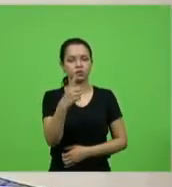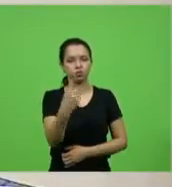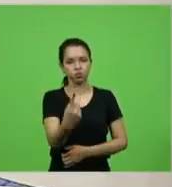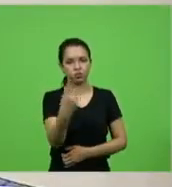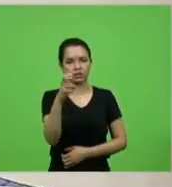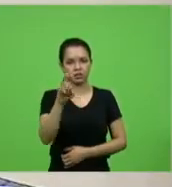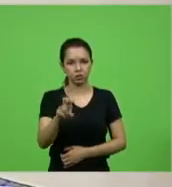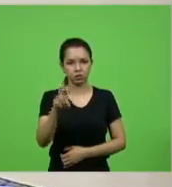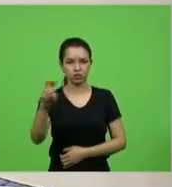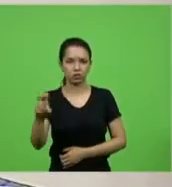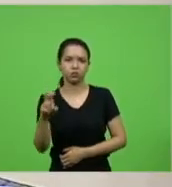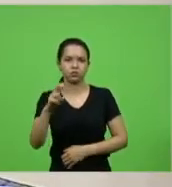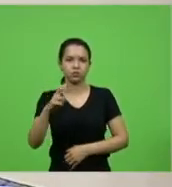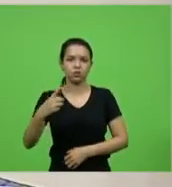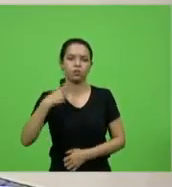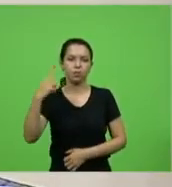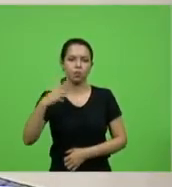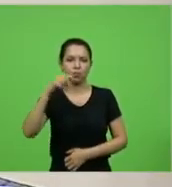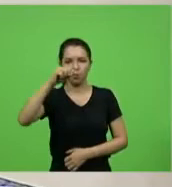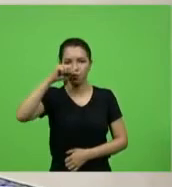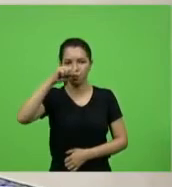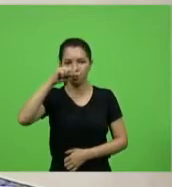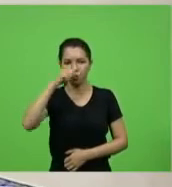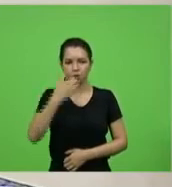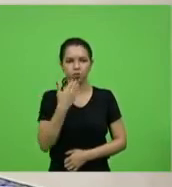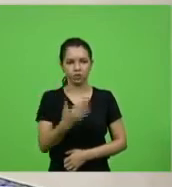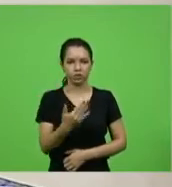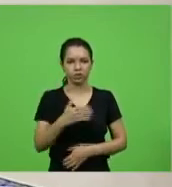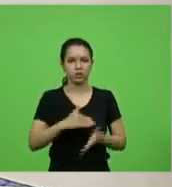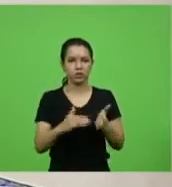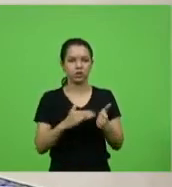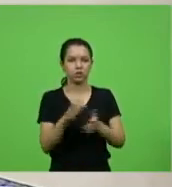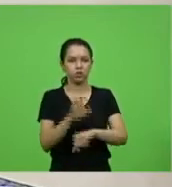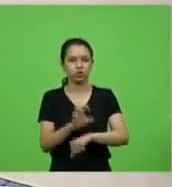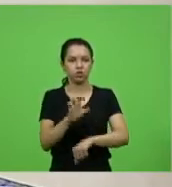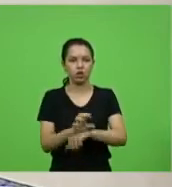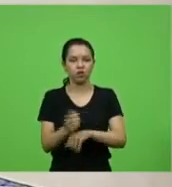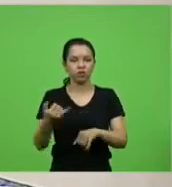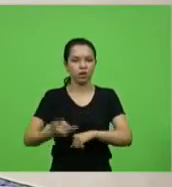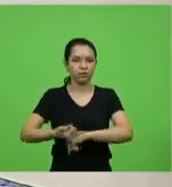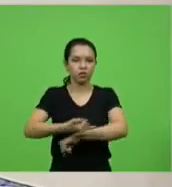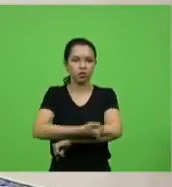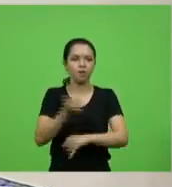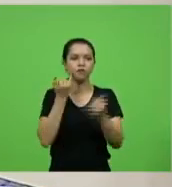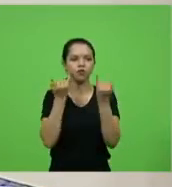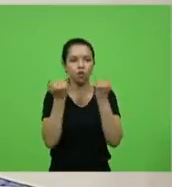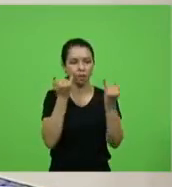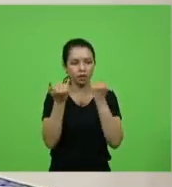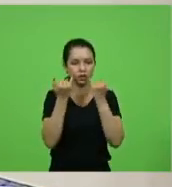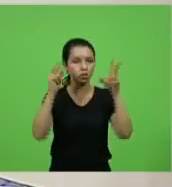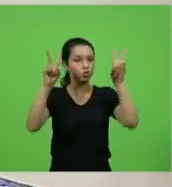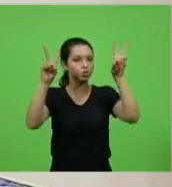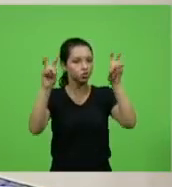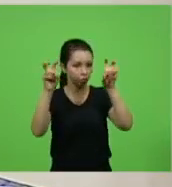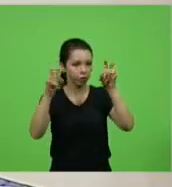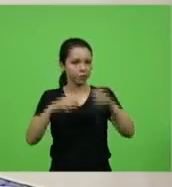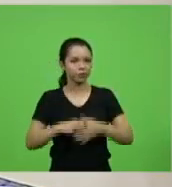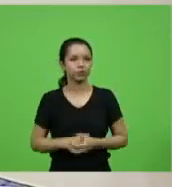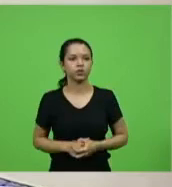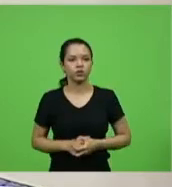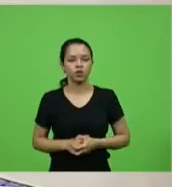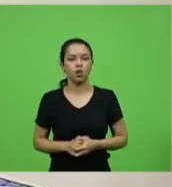Deputado João Amin, solicitando ao secretário do Estado da Infraestrutura informações acerca do procedimento